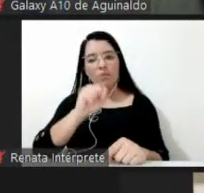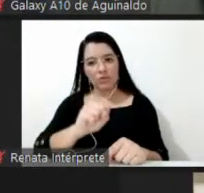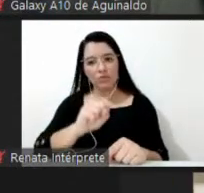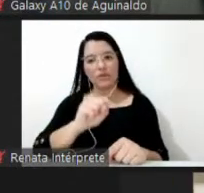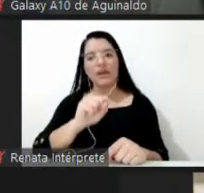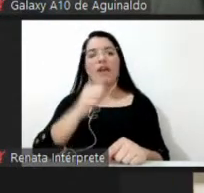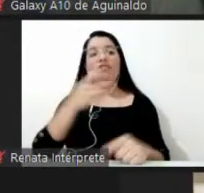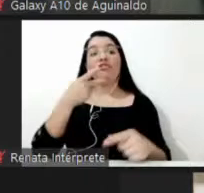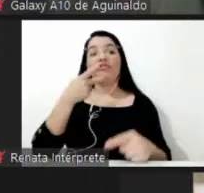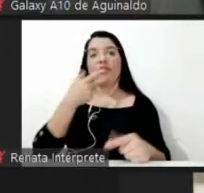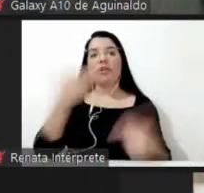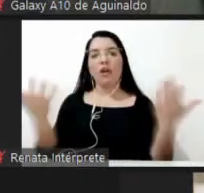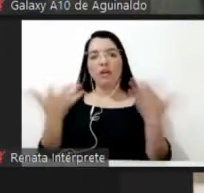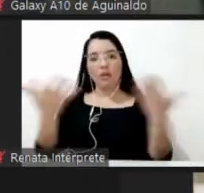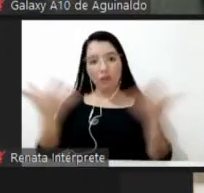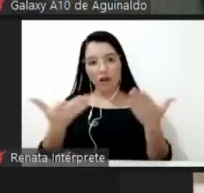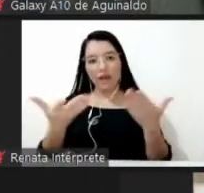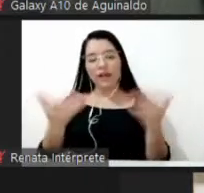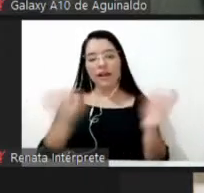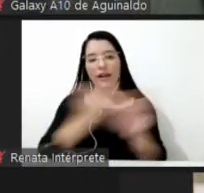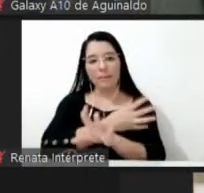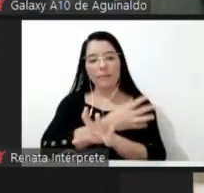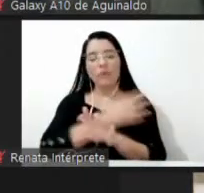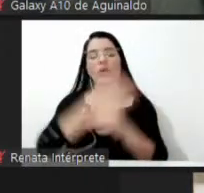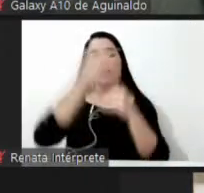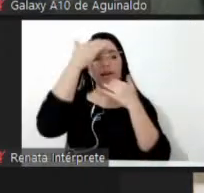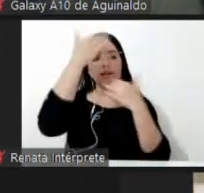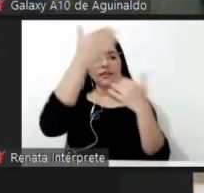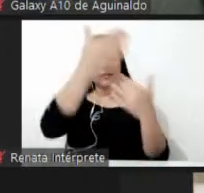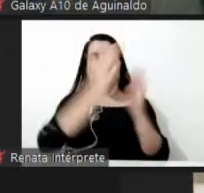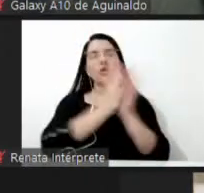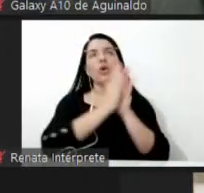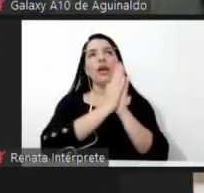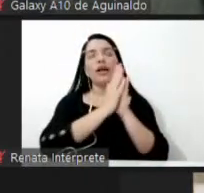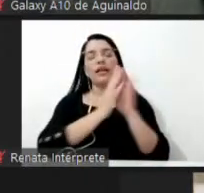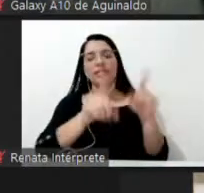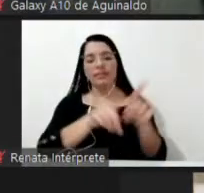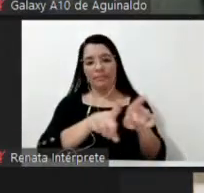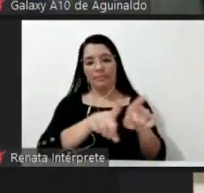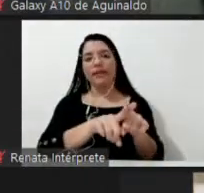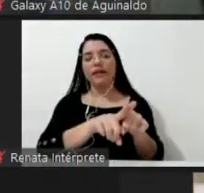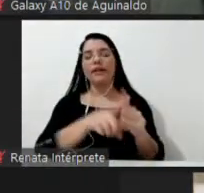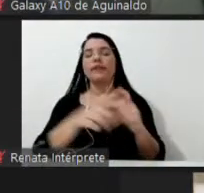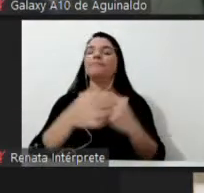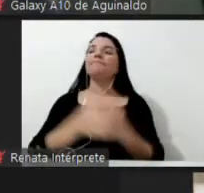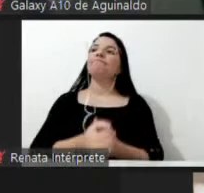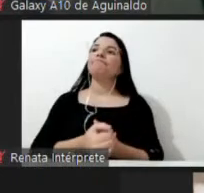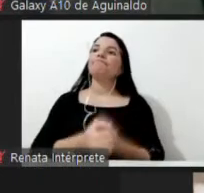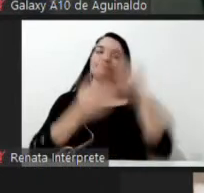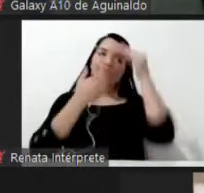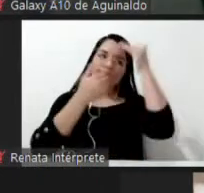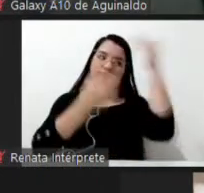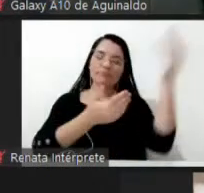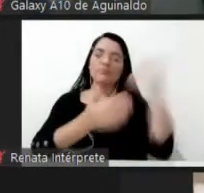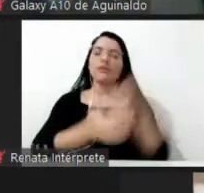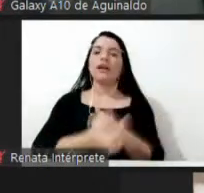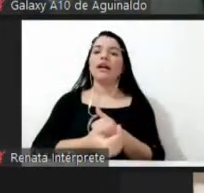e eu quero agradecer pela oração também. E eu vou tentar falar brevemente